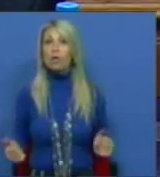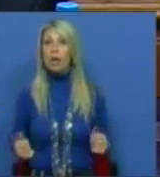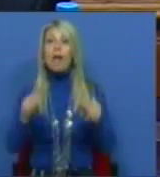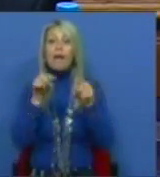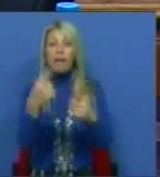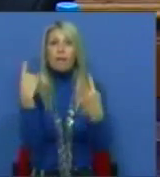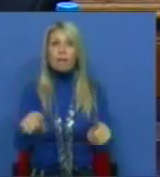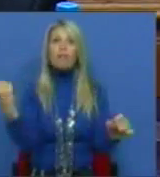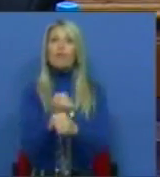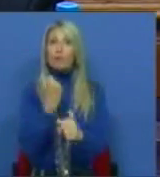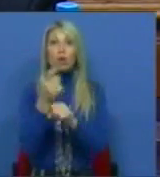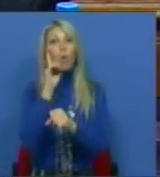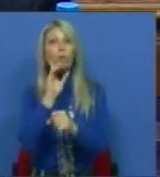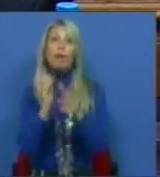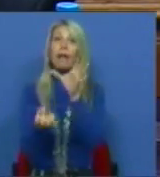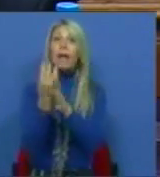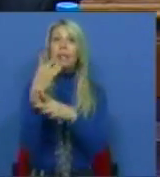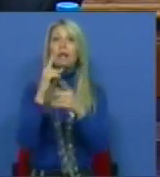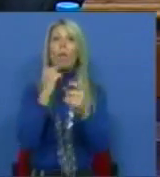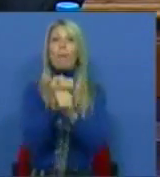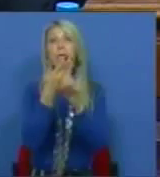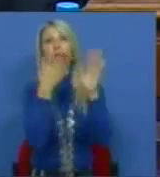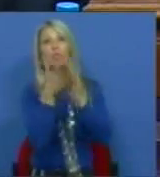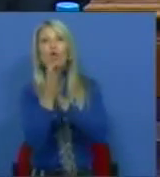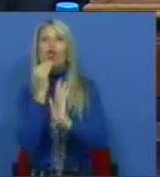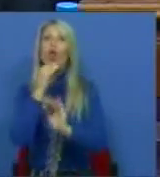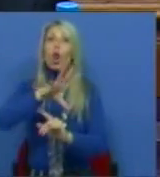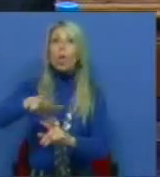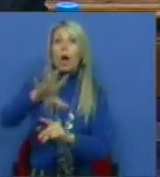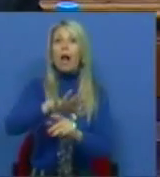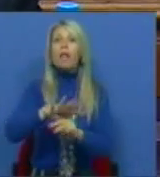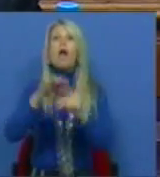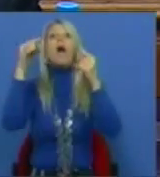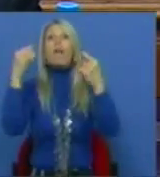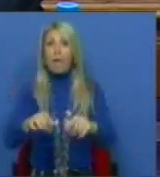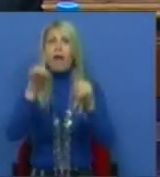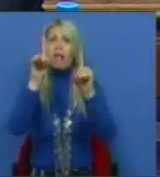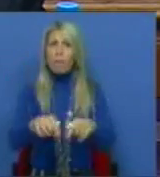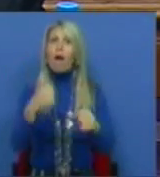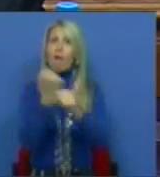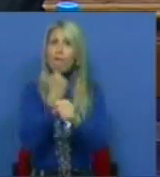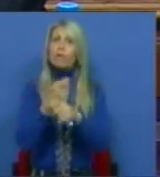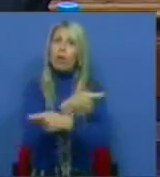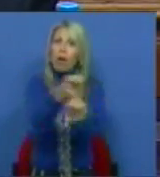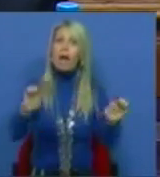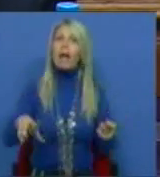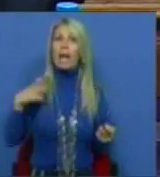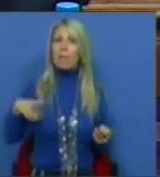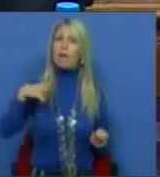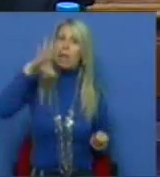papel importante na criação do emprego local, têm inclusivamente um certo papel de redistributivo do rendimento